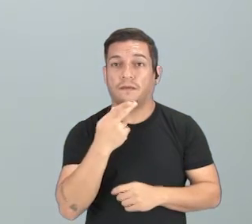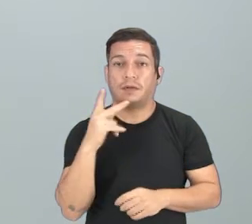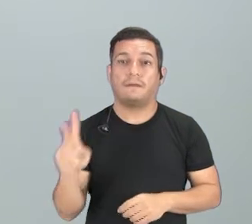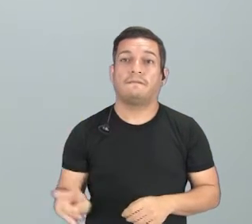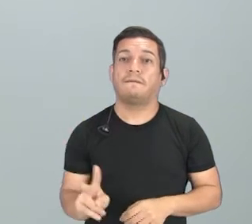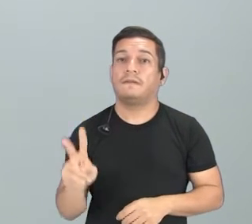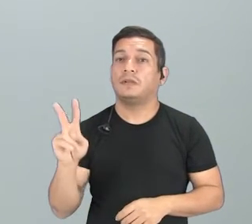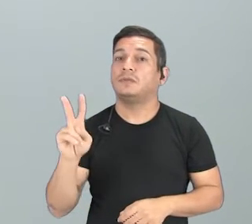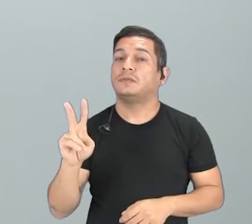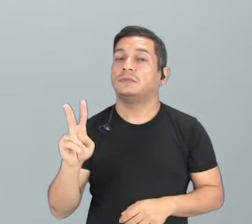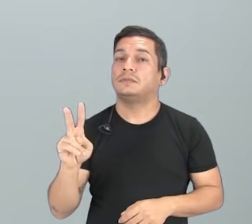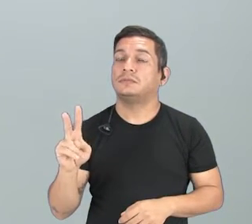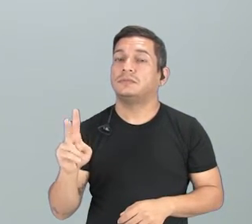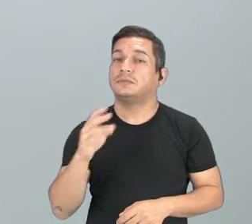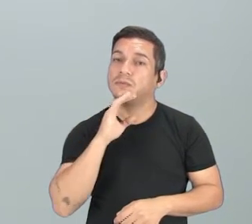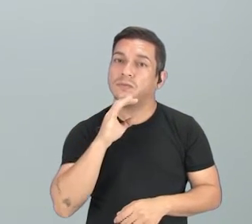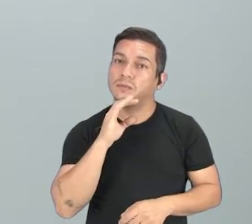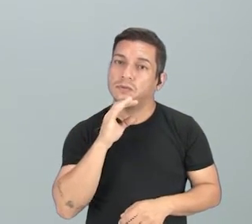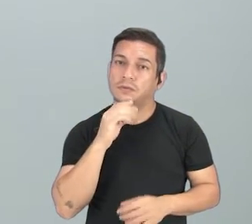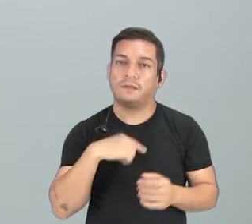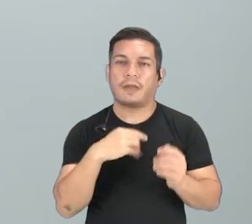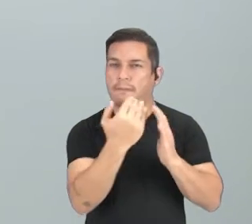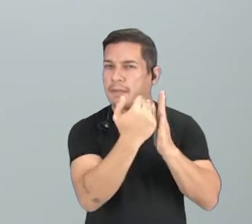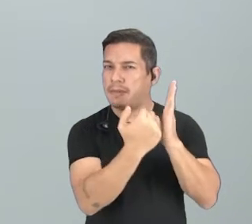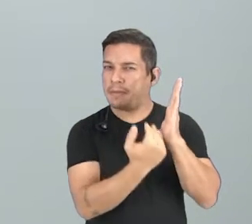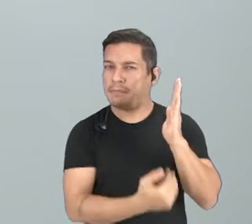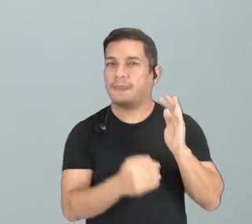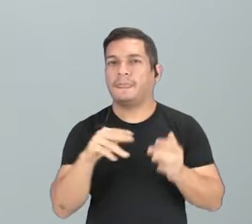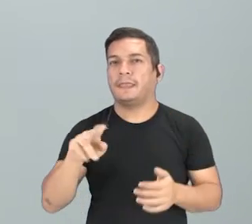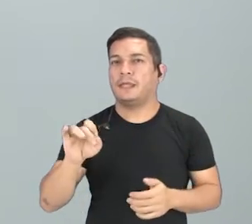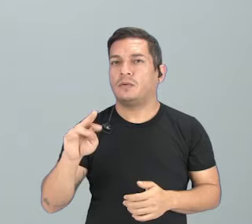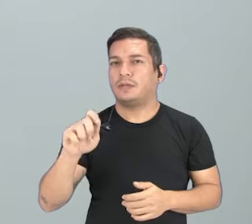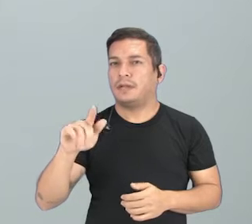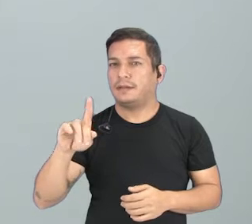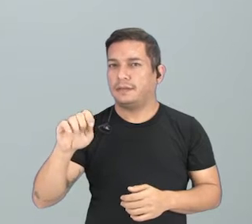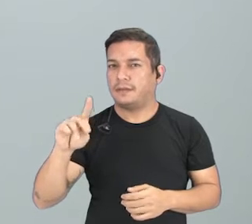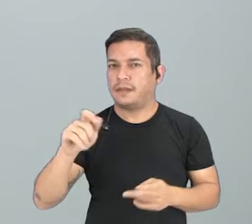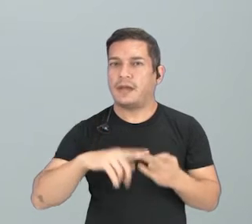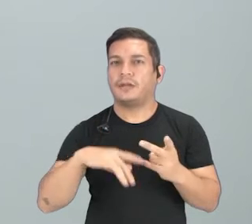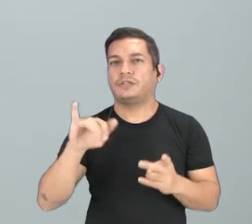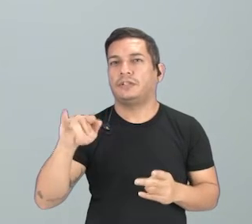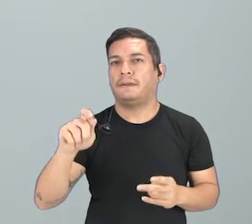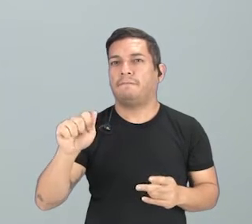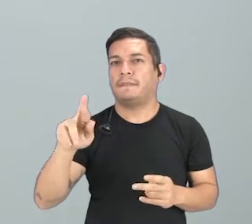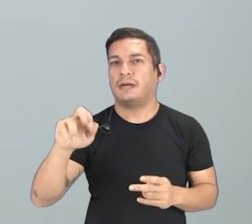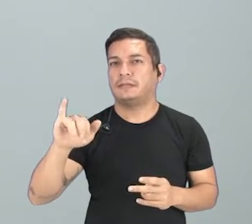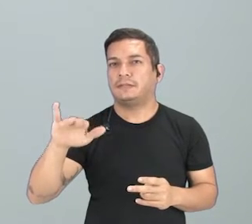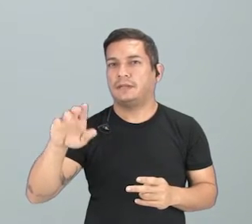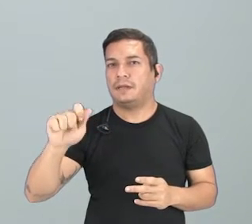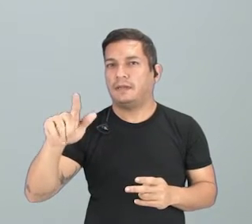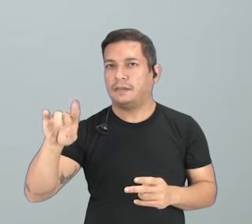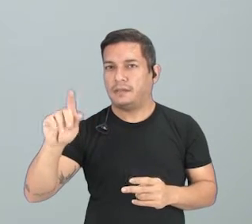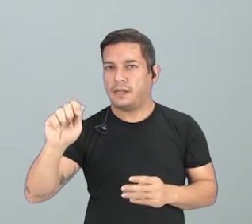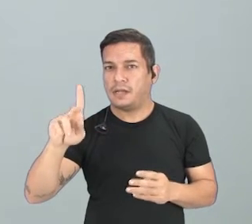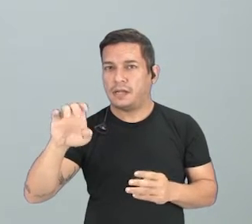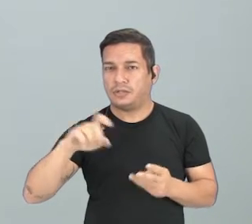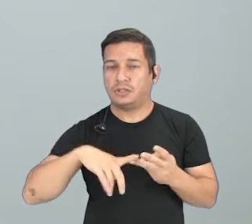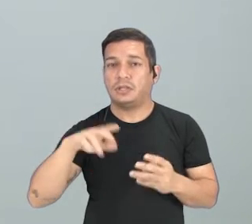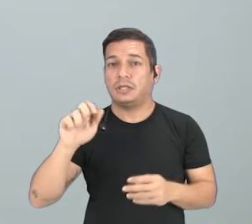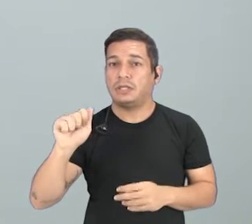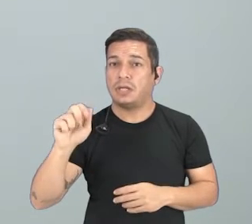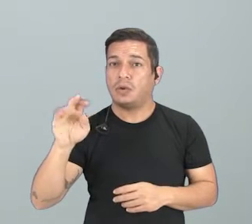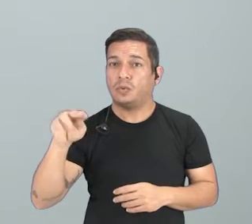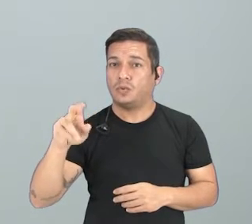de valores cognitivos, eu fiz uma listagem, neutralidade, imparcialidade, autonomia. E quando nós falamos de valores